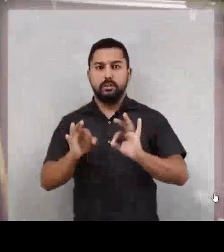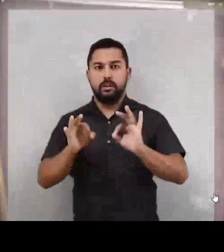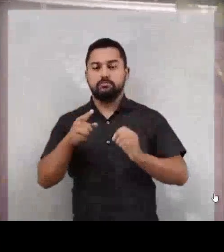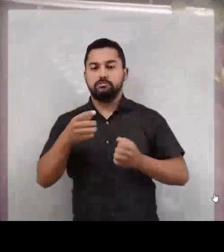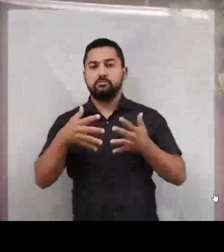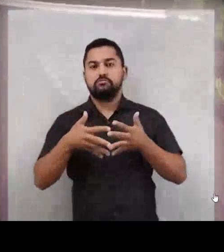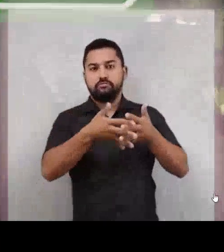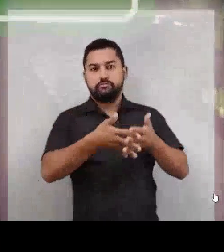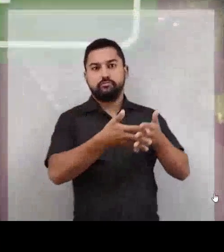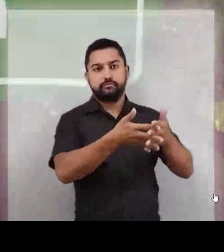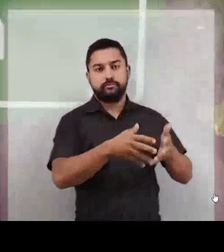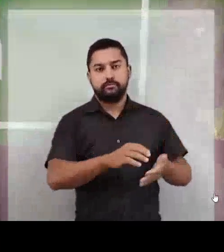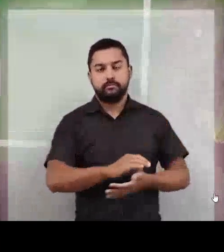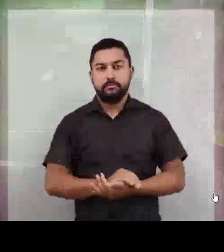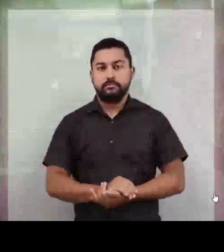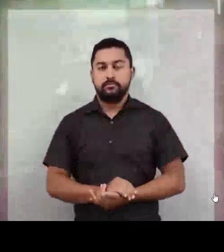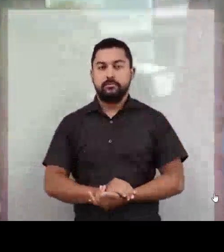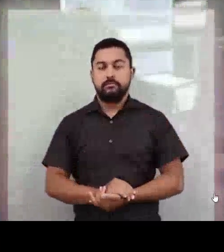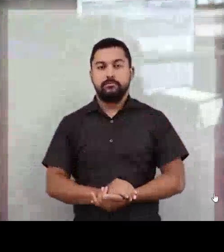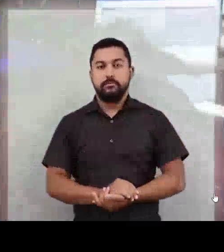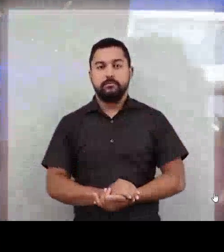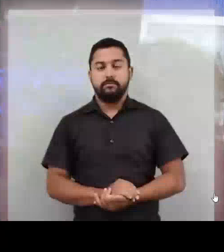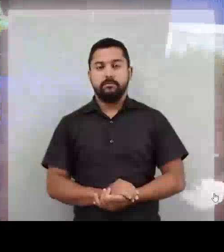descascadas e limpas.